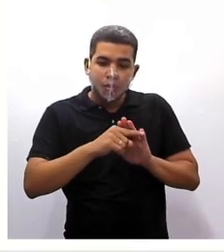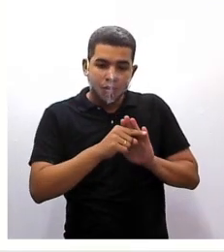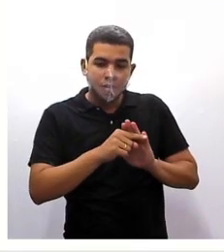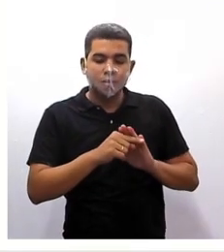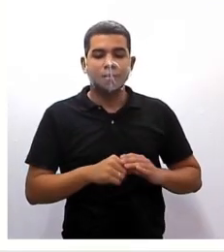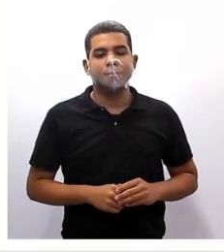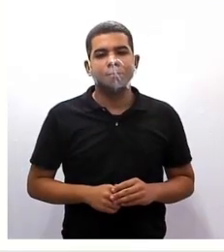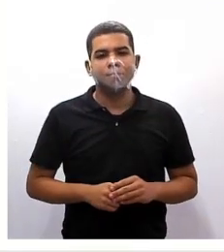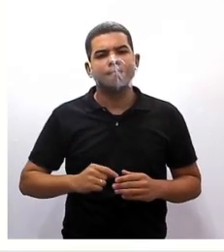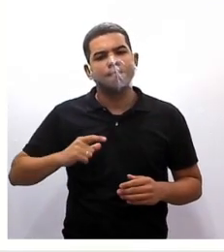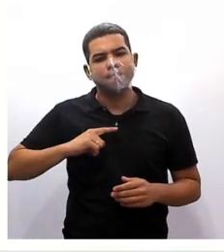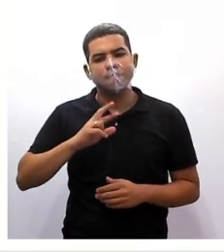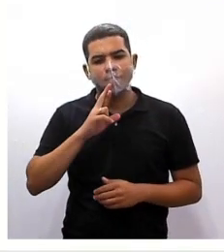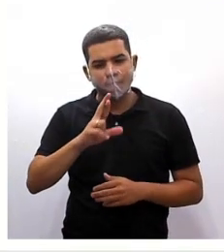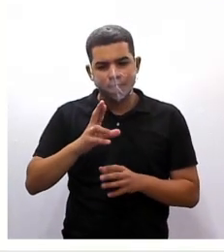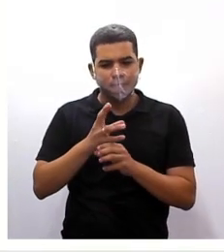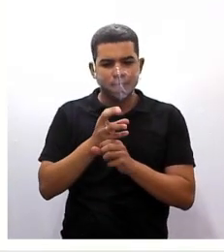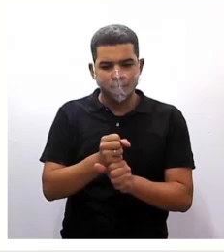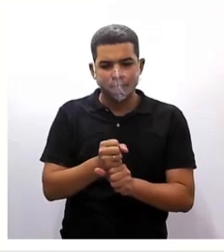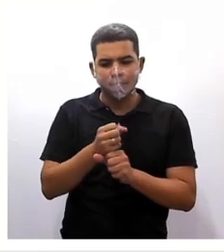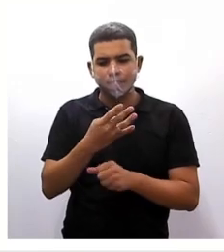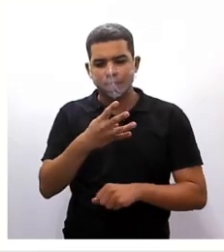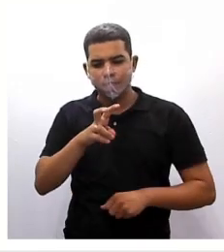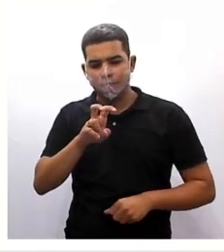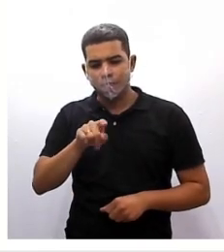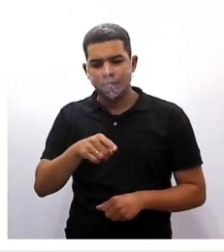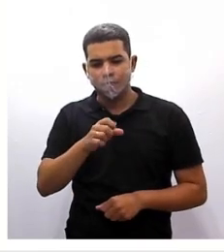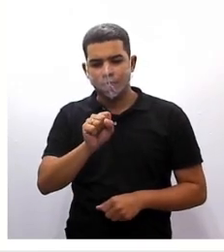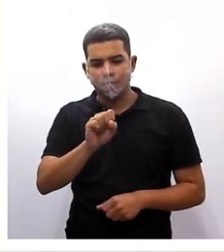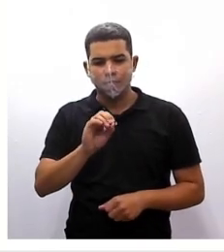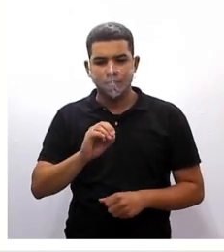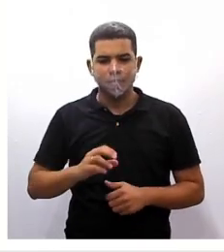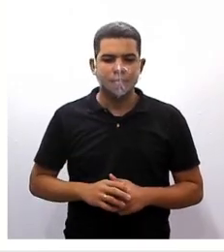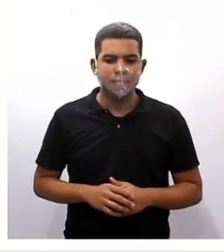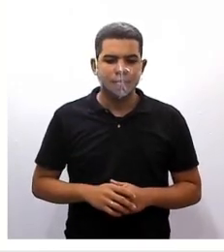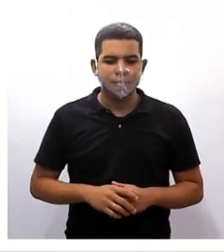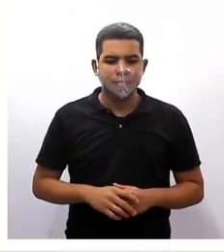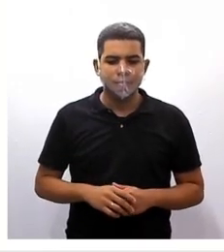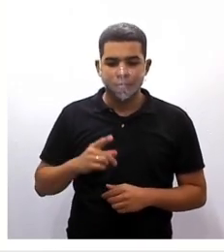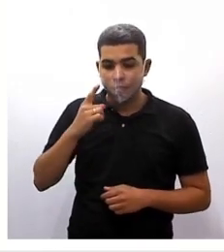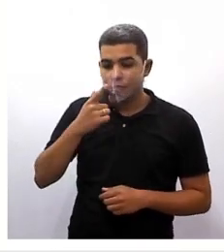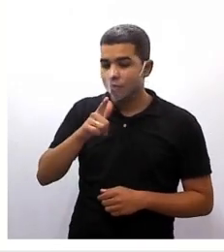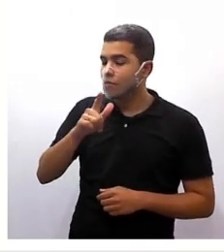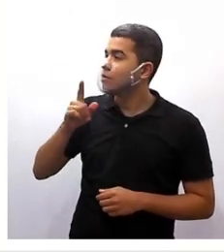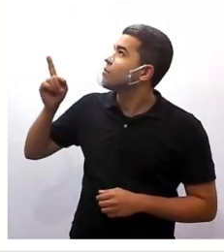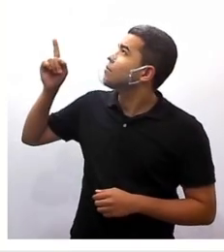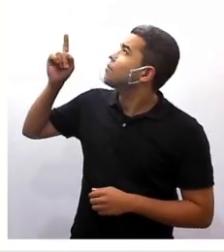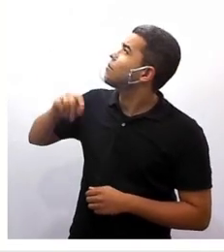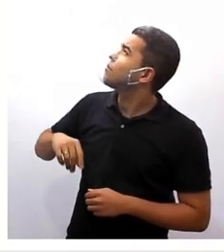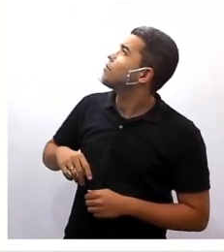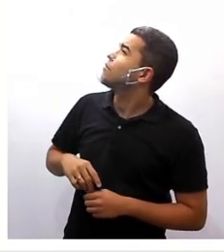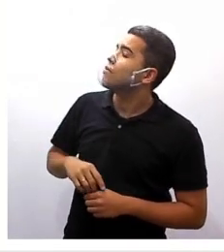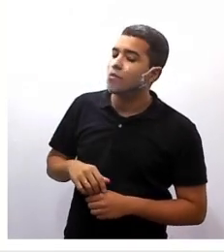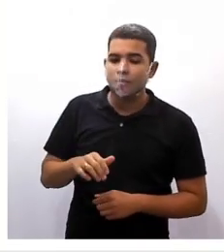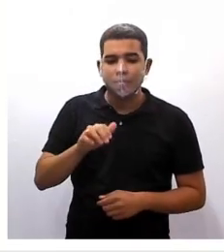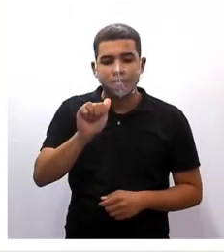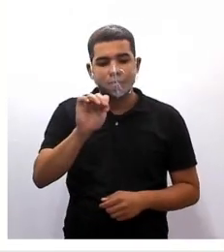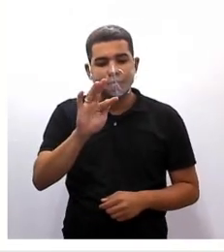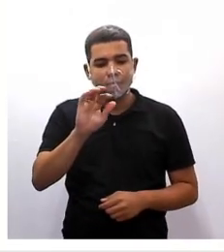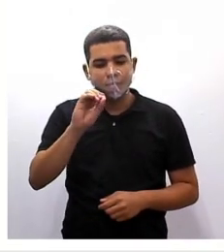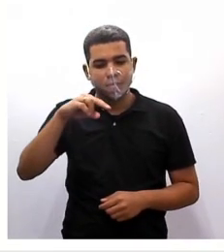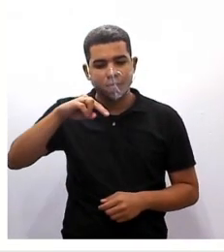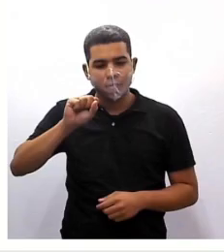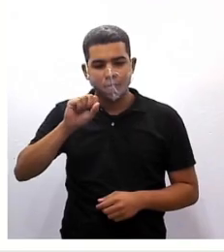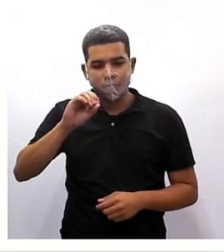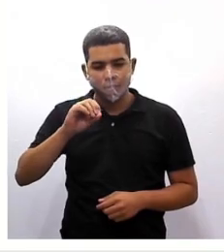é o resultado, 45,80. Mas, e essa questão é agora? Afonso está participando de